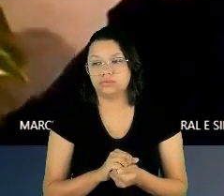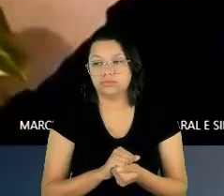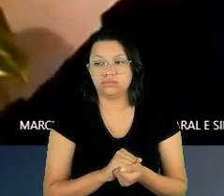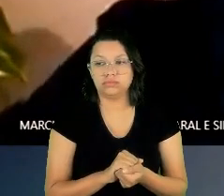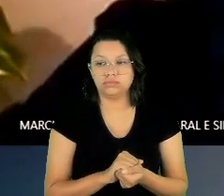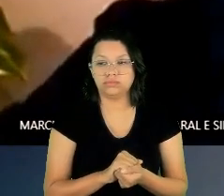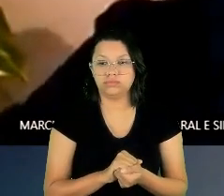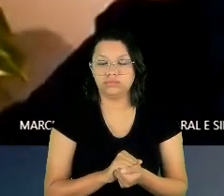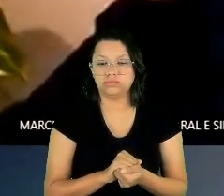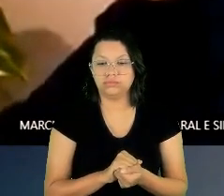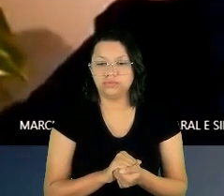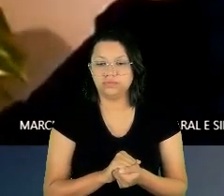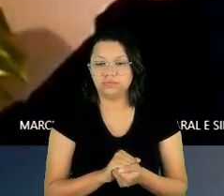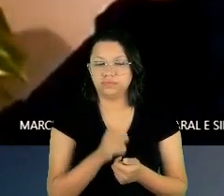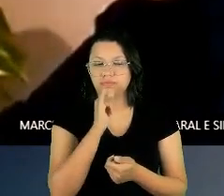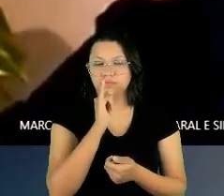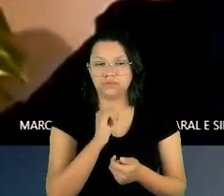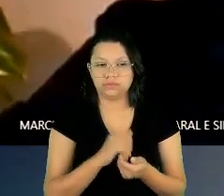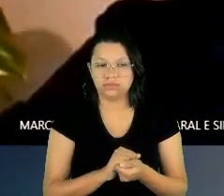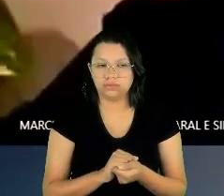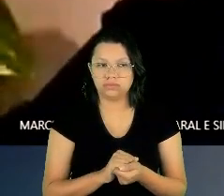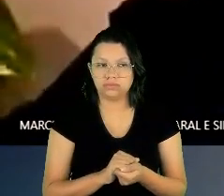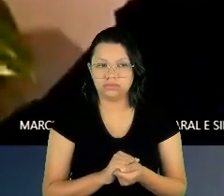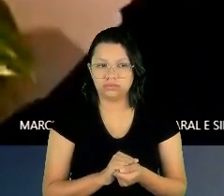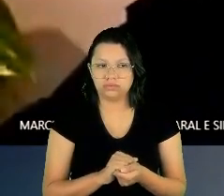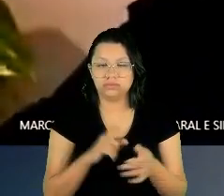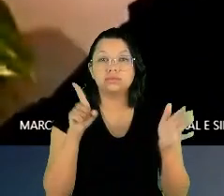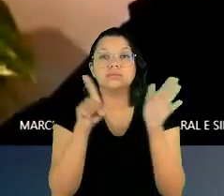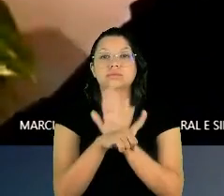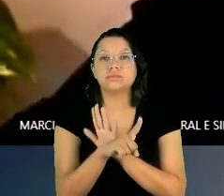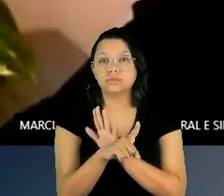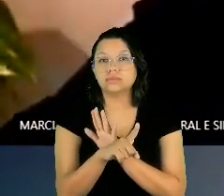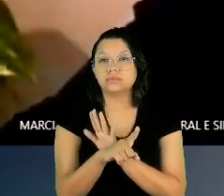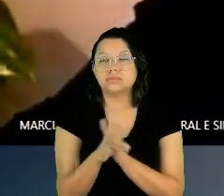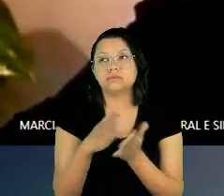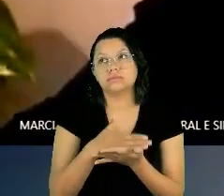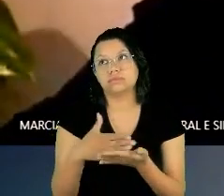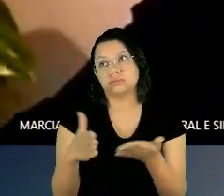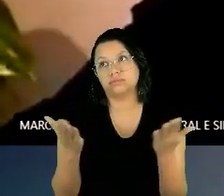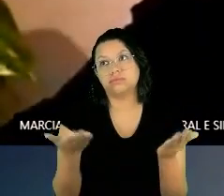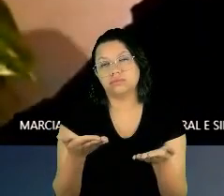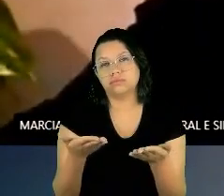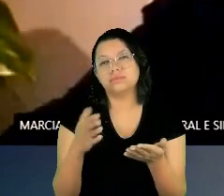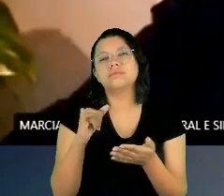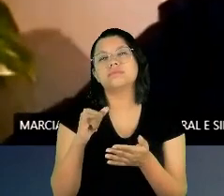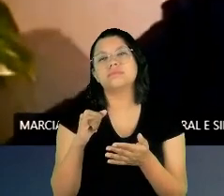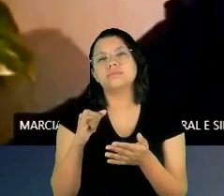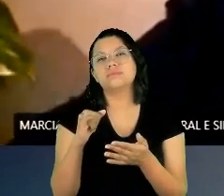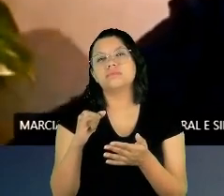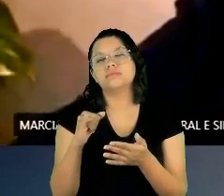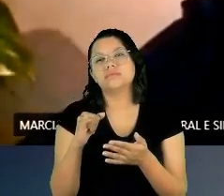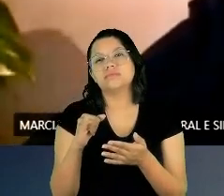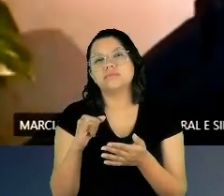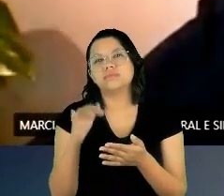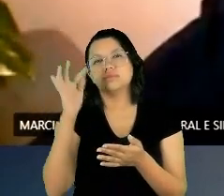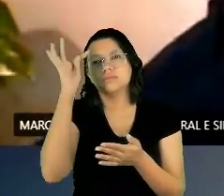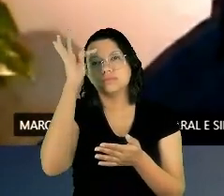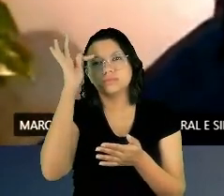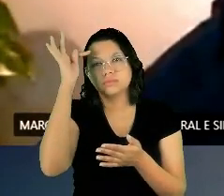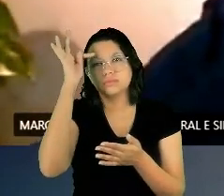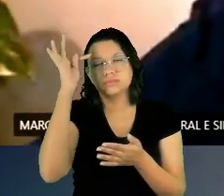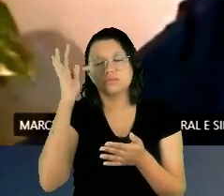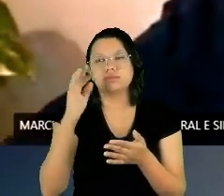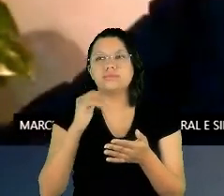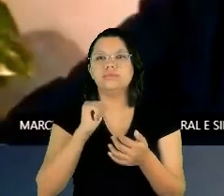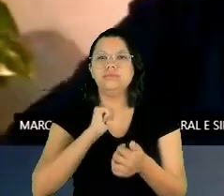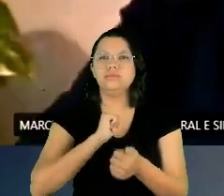E aí, eu, por exemplo, então a minha pergunta seria, inicialmente é essa, né? Será que realmente a teoria